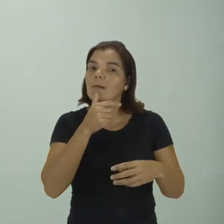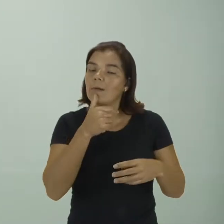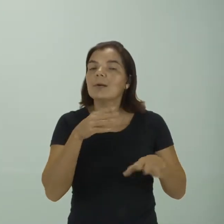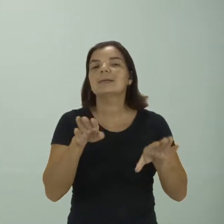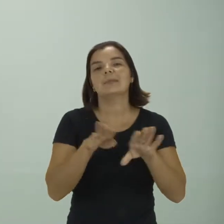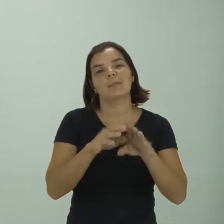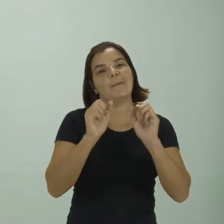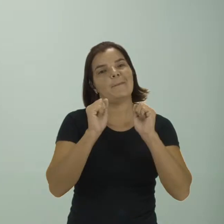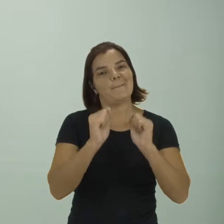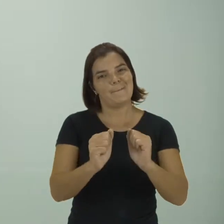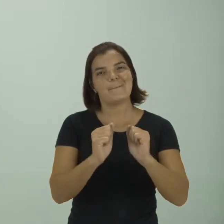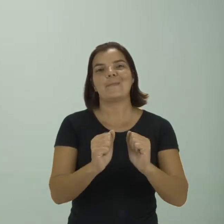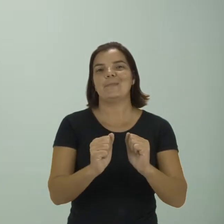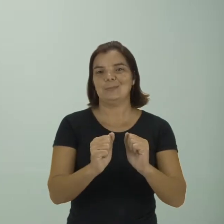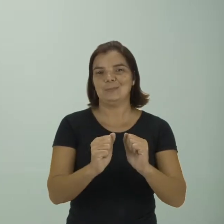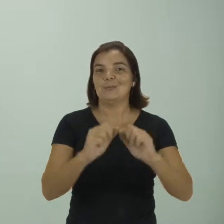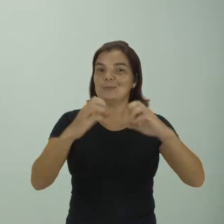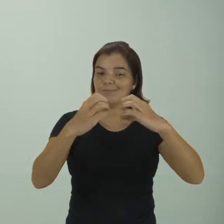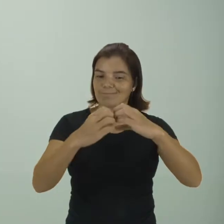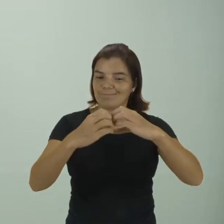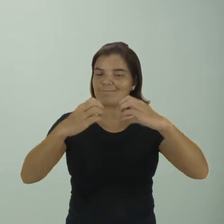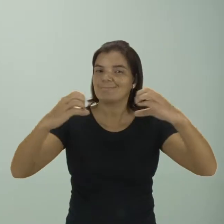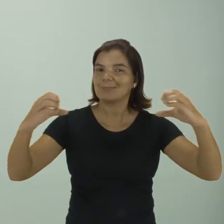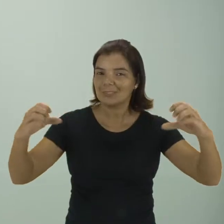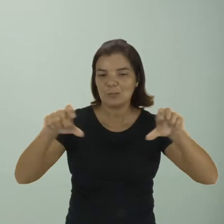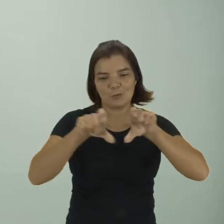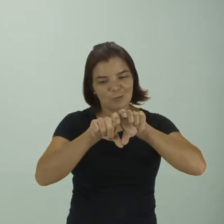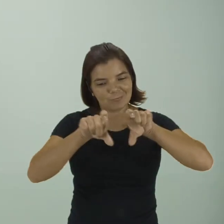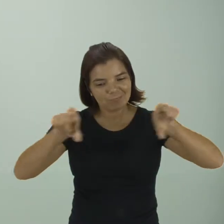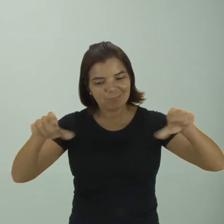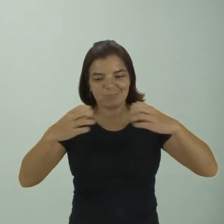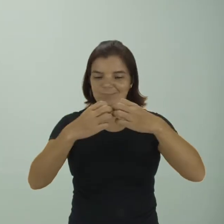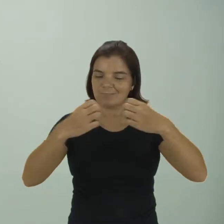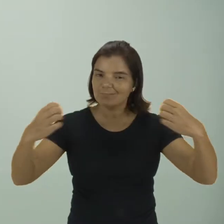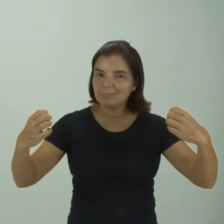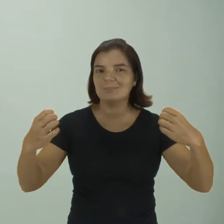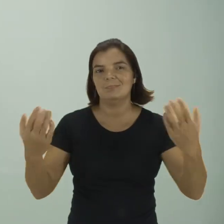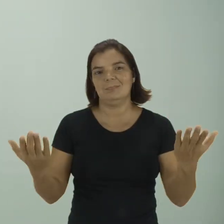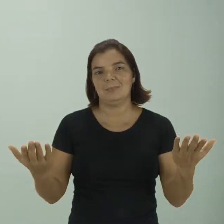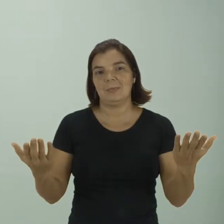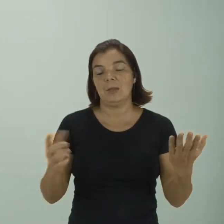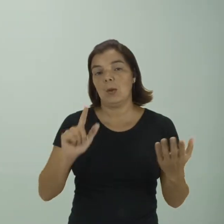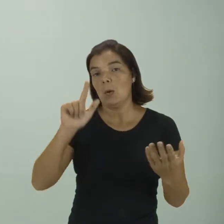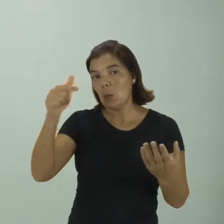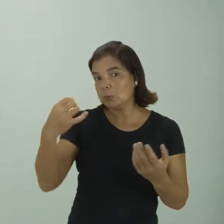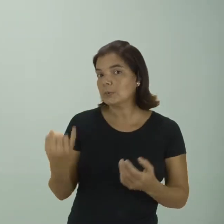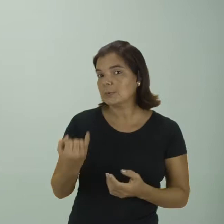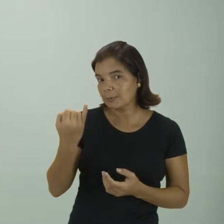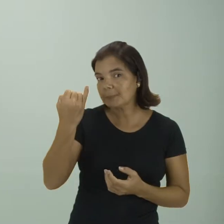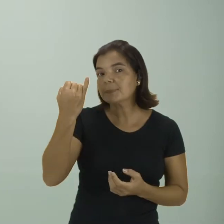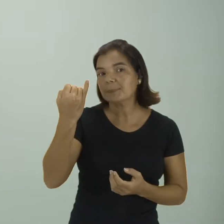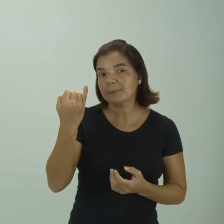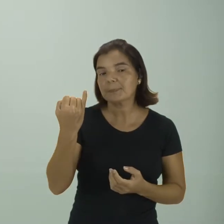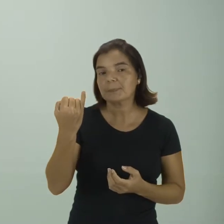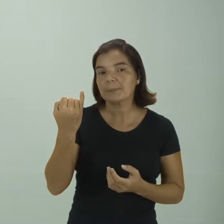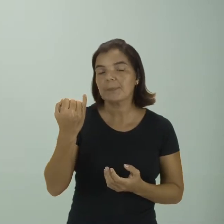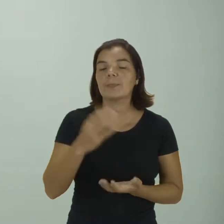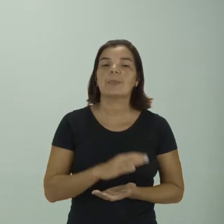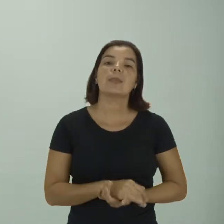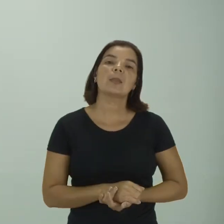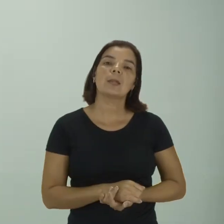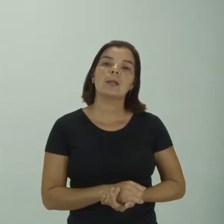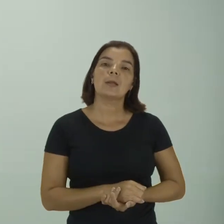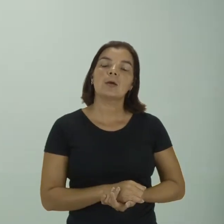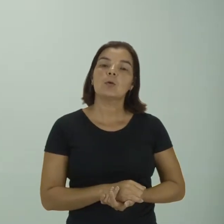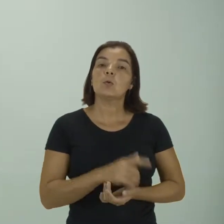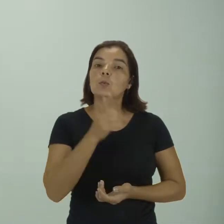também pode sofrer uma dilatação. Outra questão importante é que